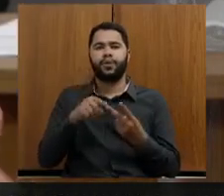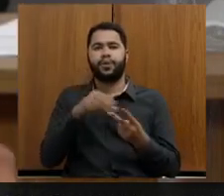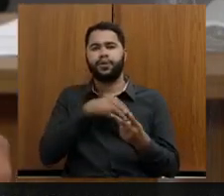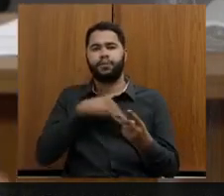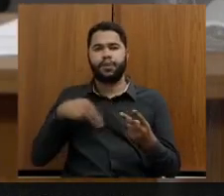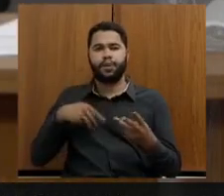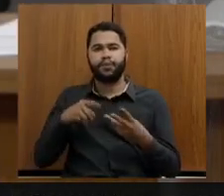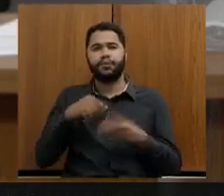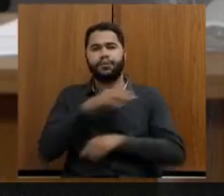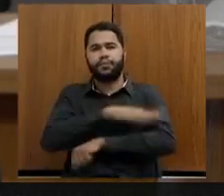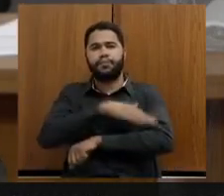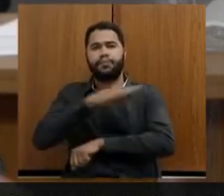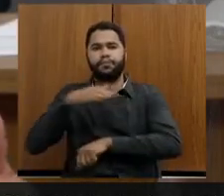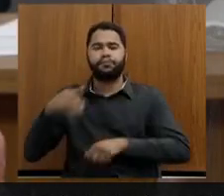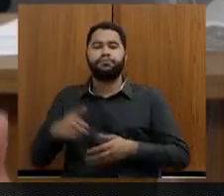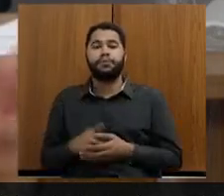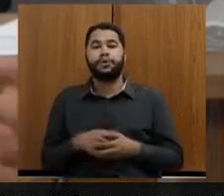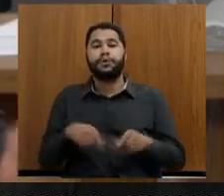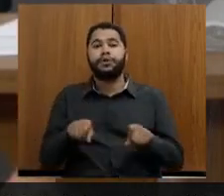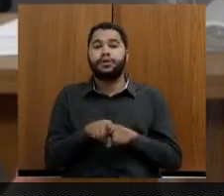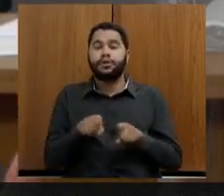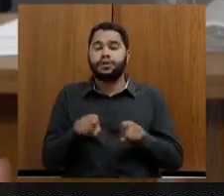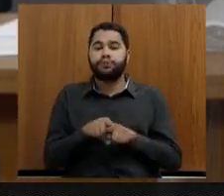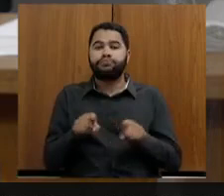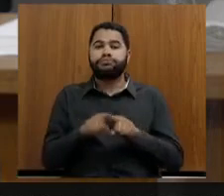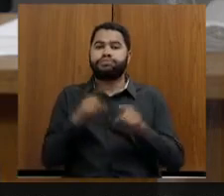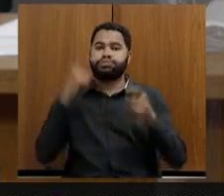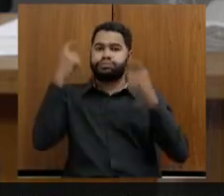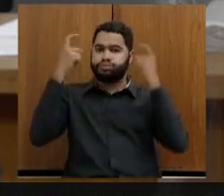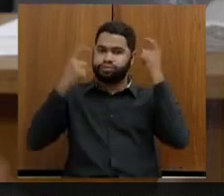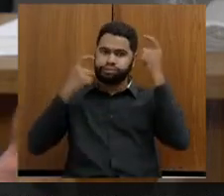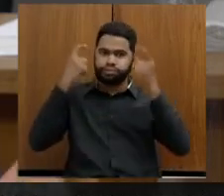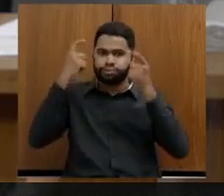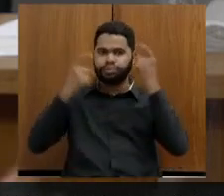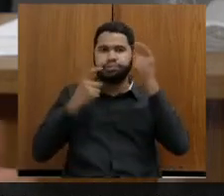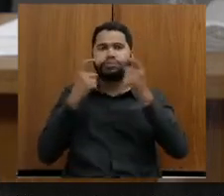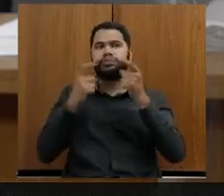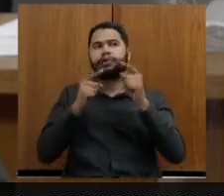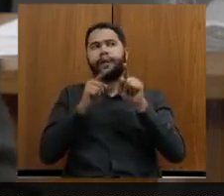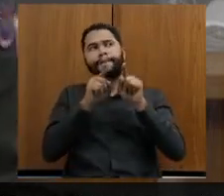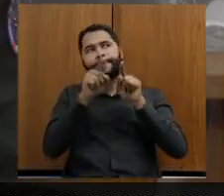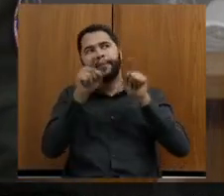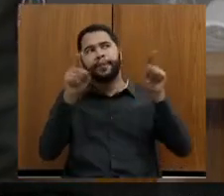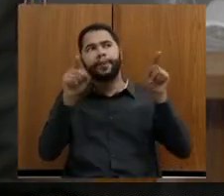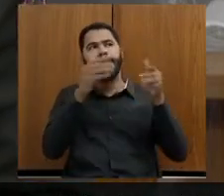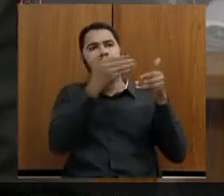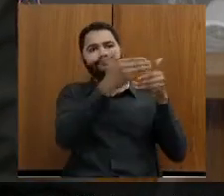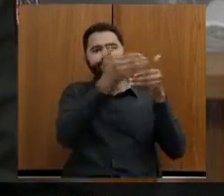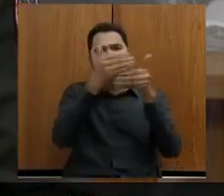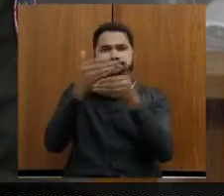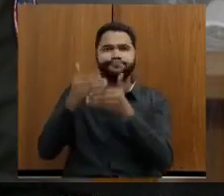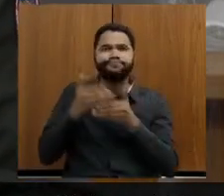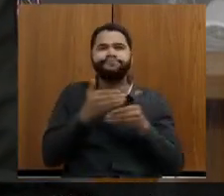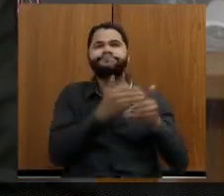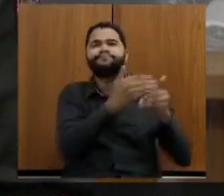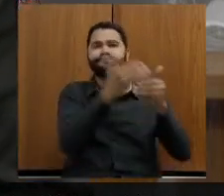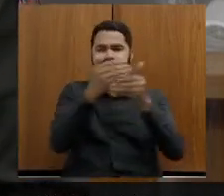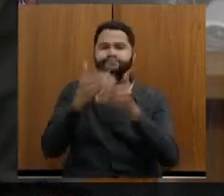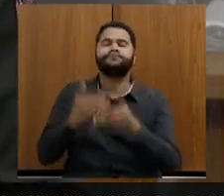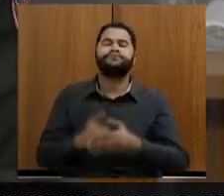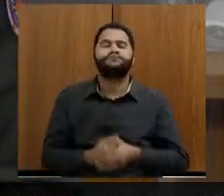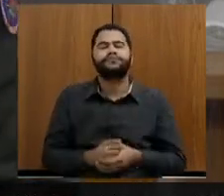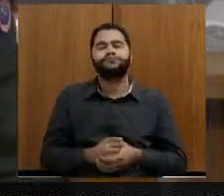Mariana e Brumadinho Existe uma grande preocupação com uma série de barragens a